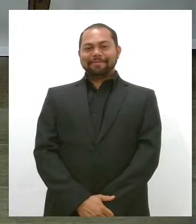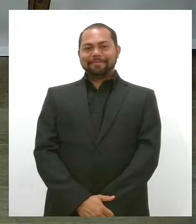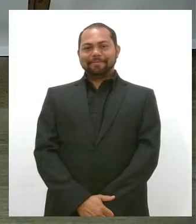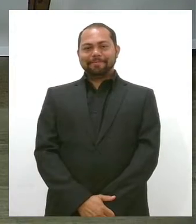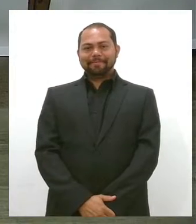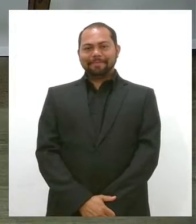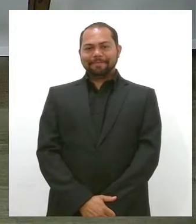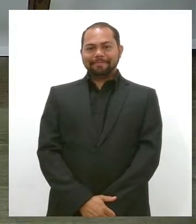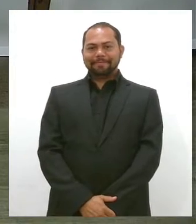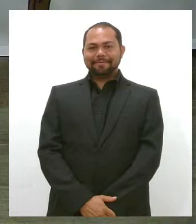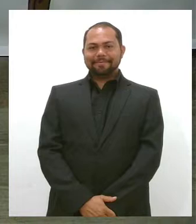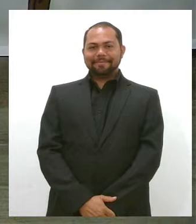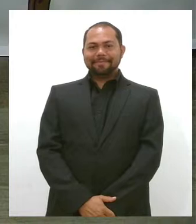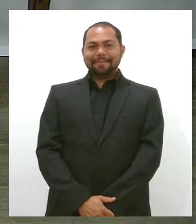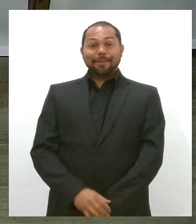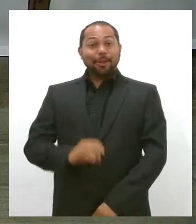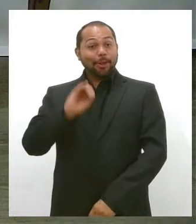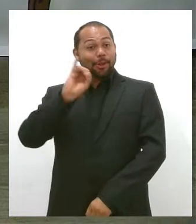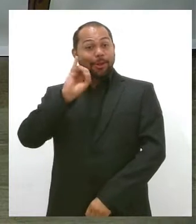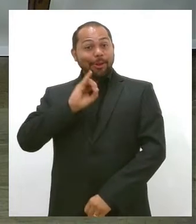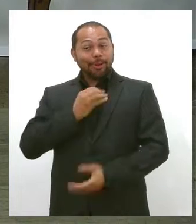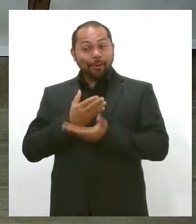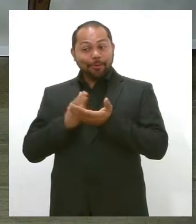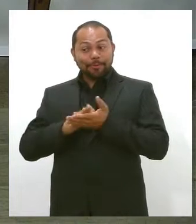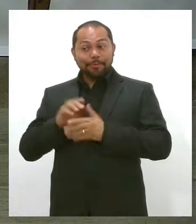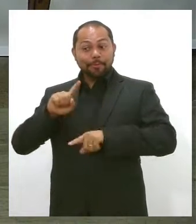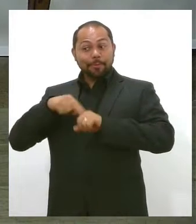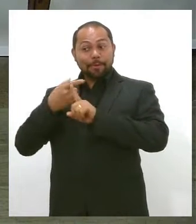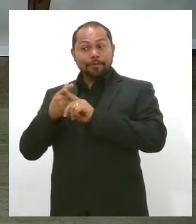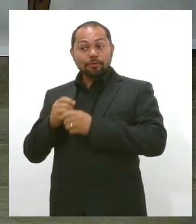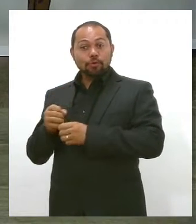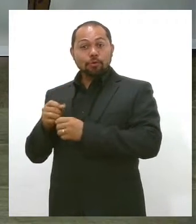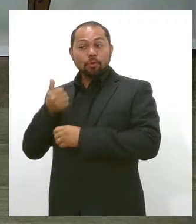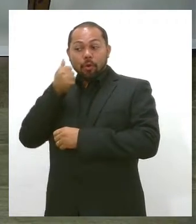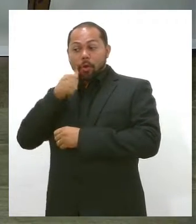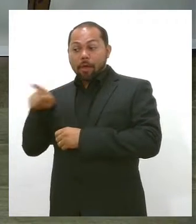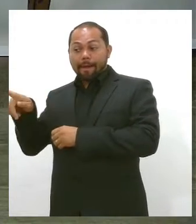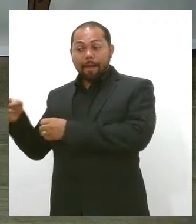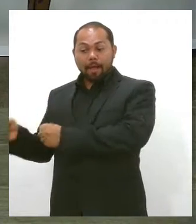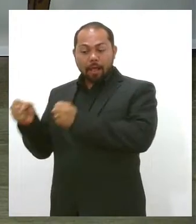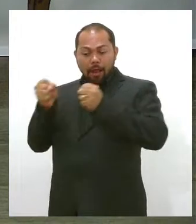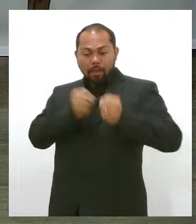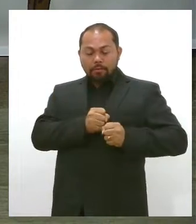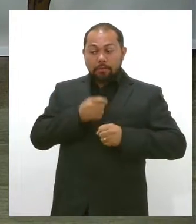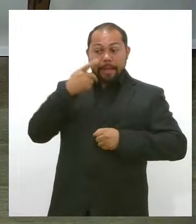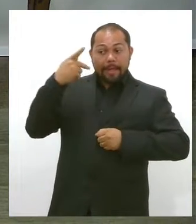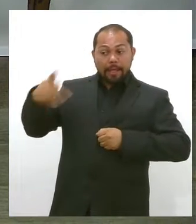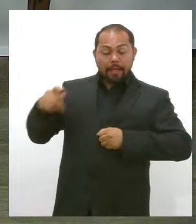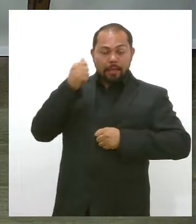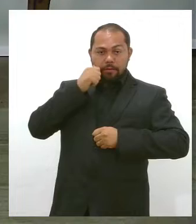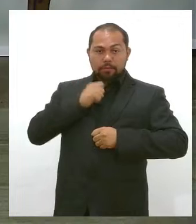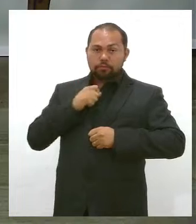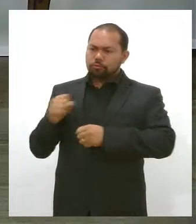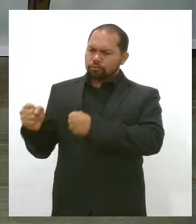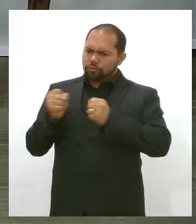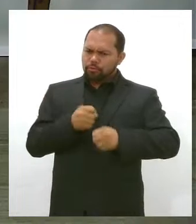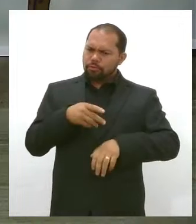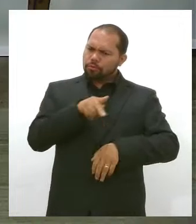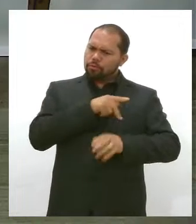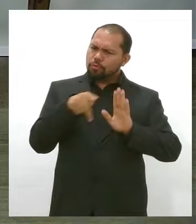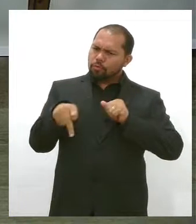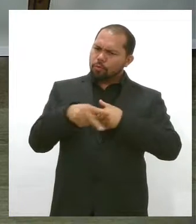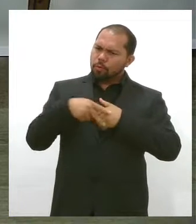Olá, olá! Está começando mais um Elas no Comando. Elas no comando de suas próprias vidas.